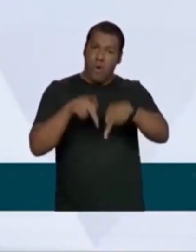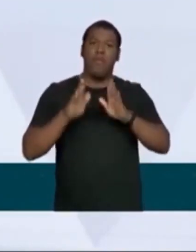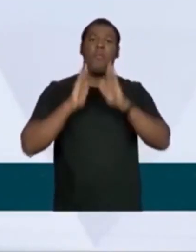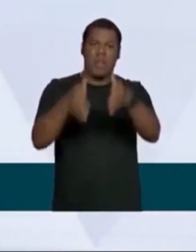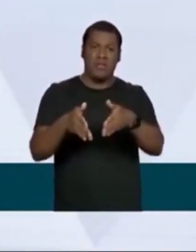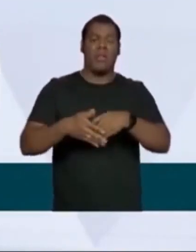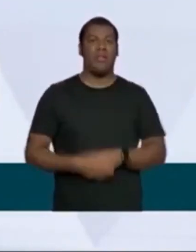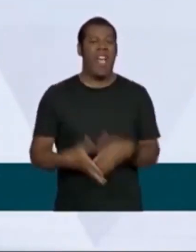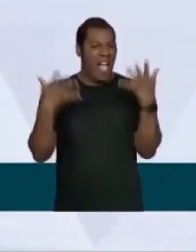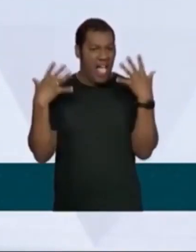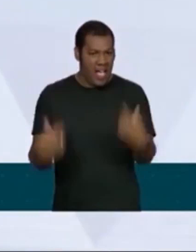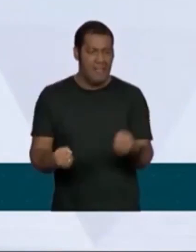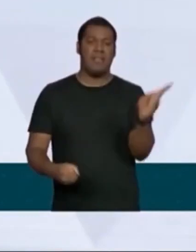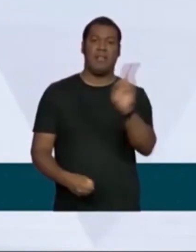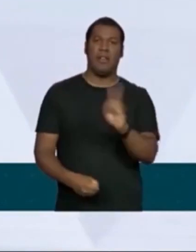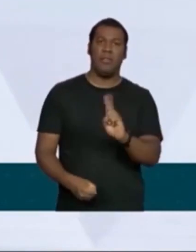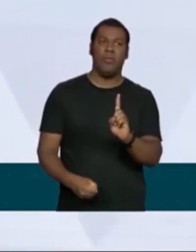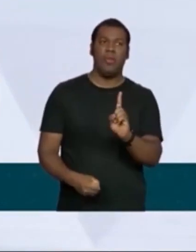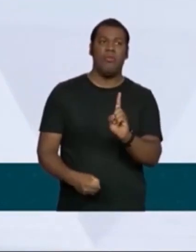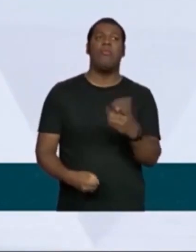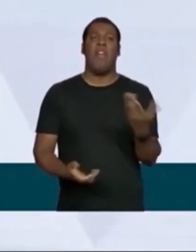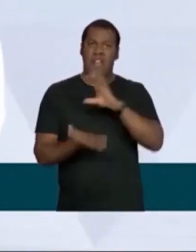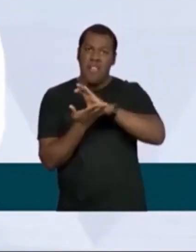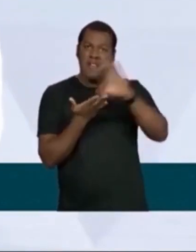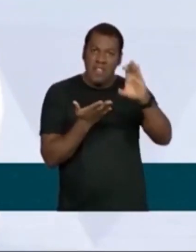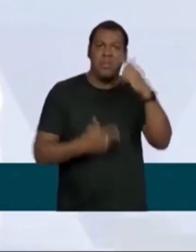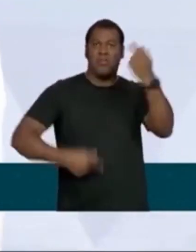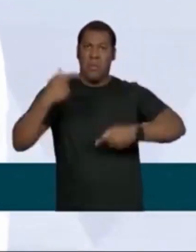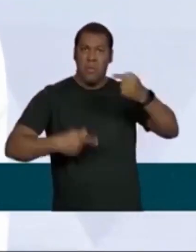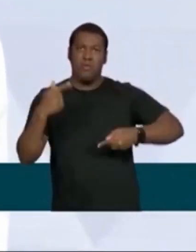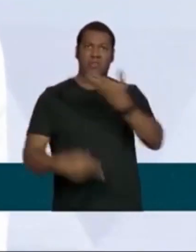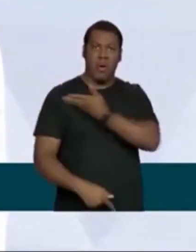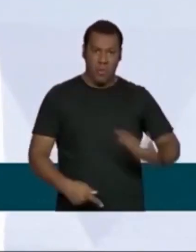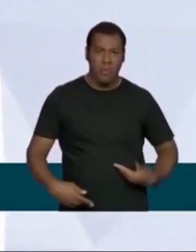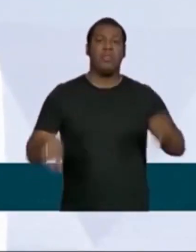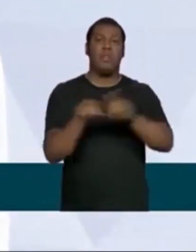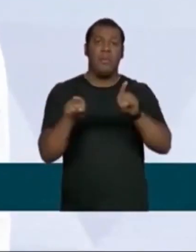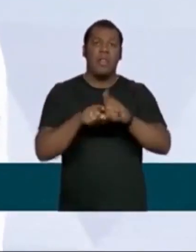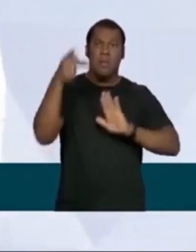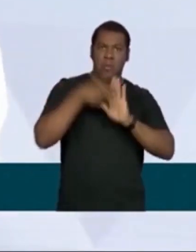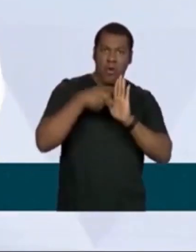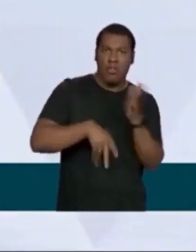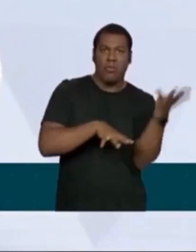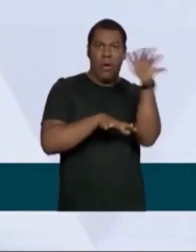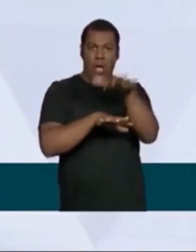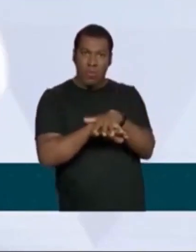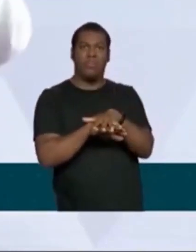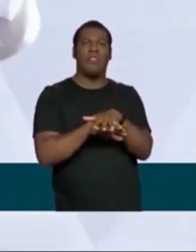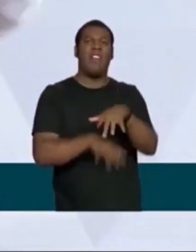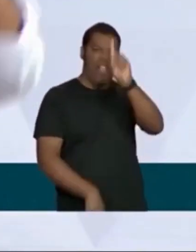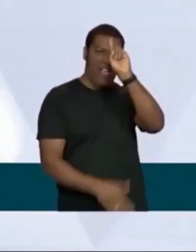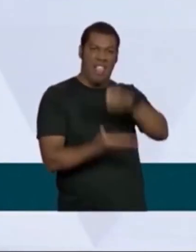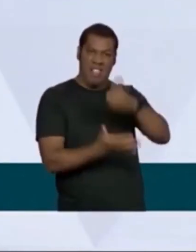e integrante da Frente Brasil Popular, comemorou a assinatura dos textos e a realização de uma cerimônia que, segundo